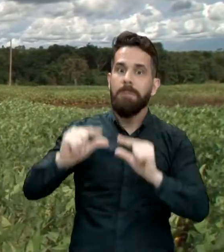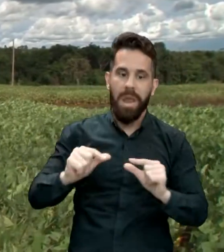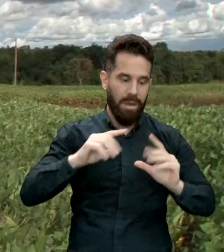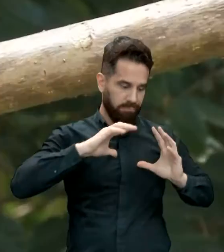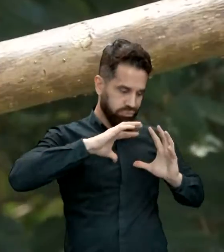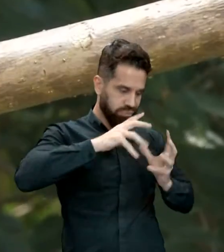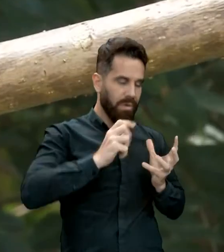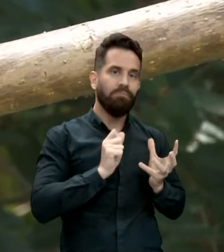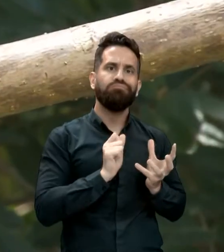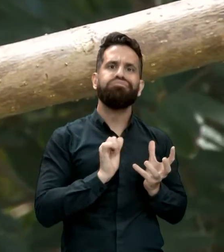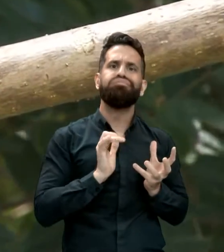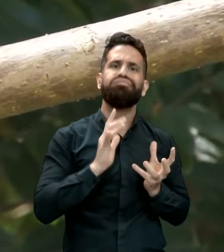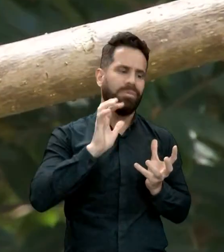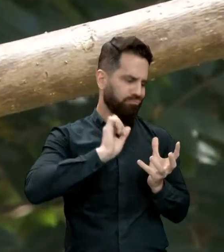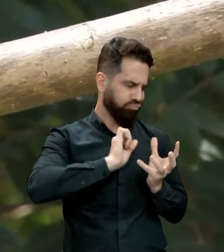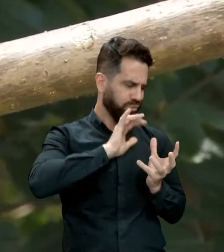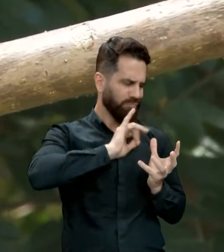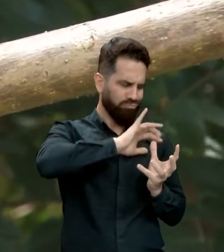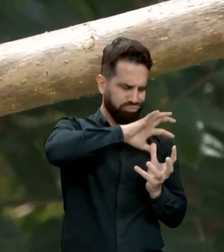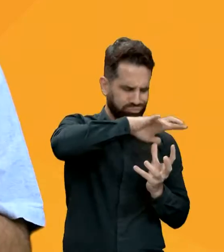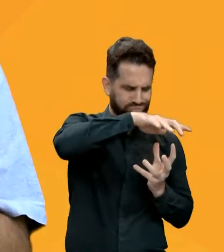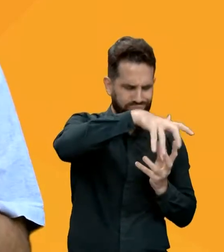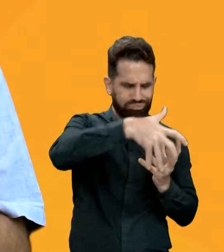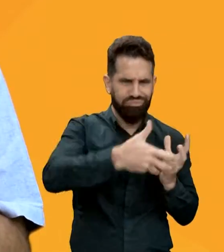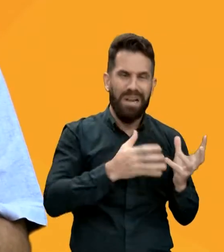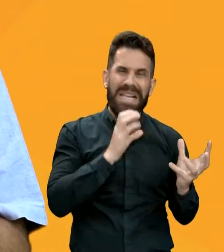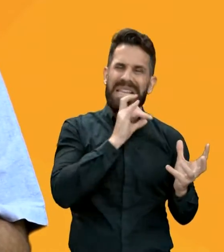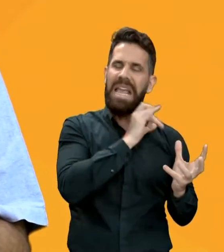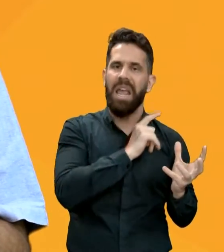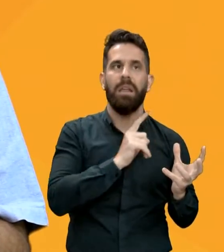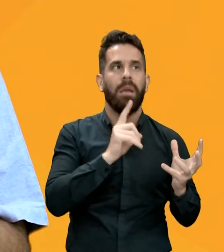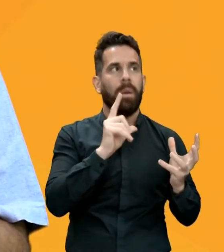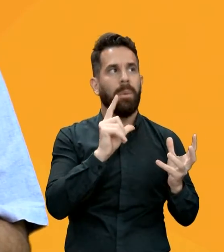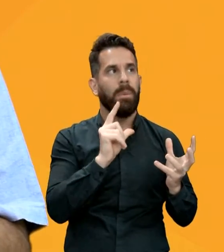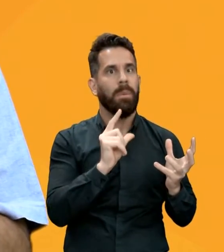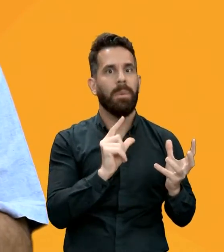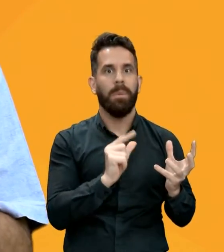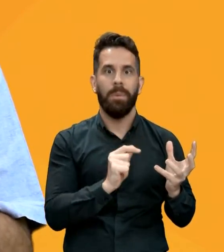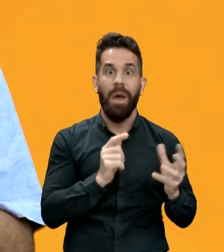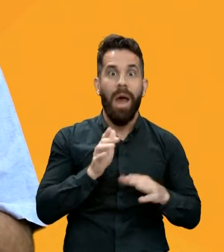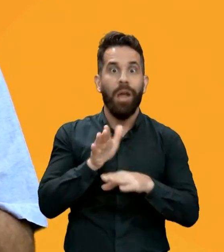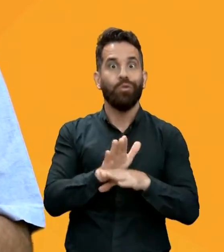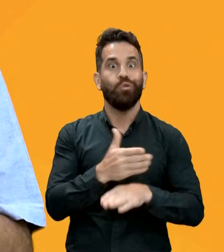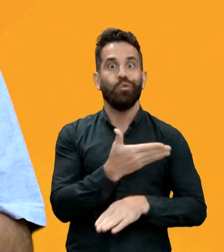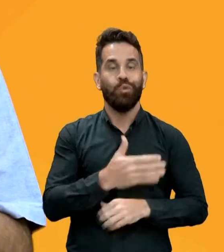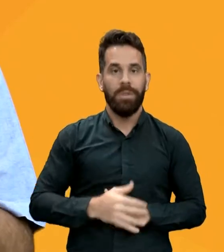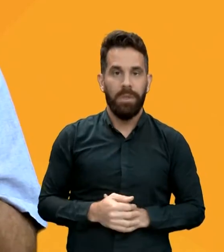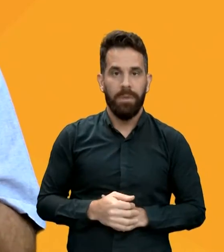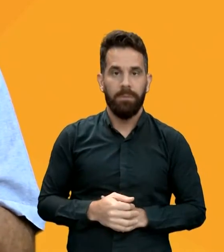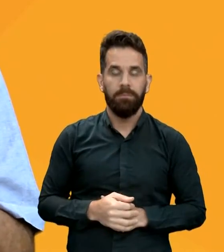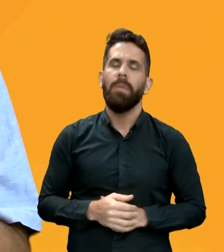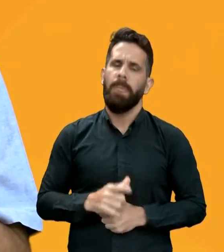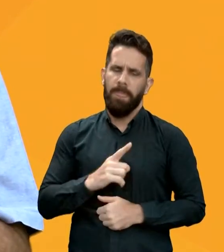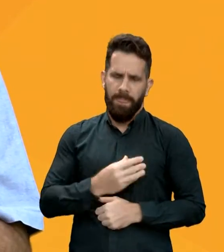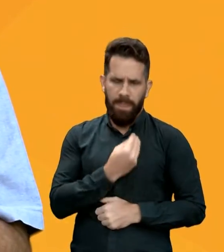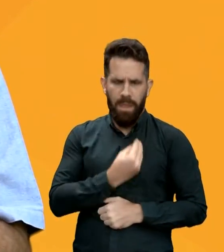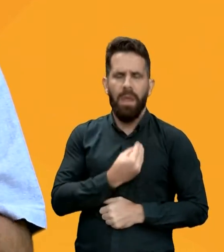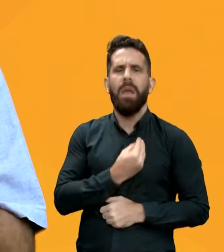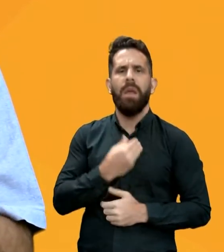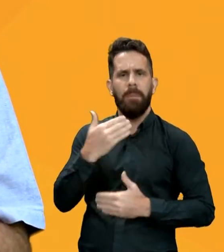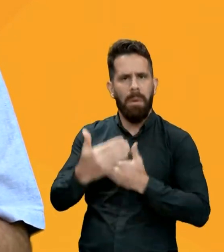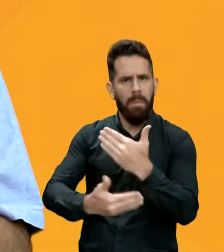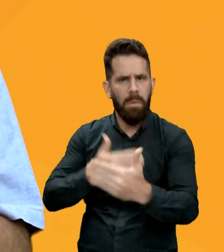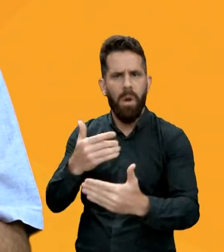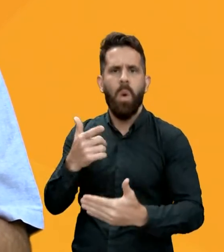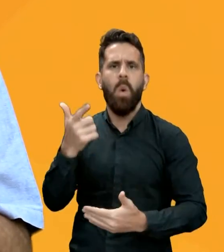alimento e A Conservação da biodiversidade ele ele tá ocorrendo né e e portanto o sucesso